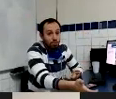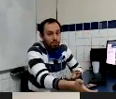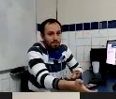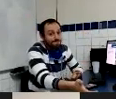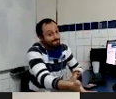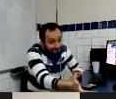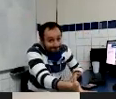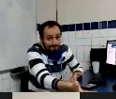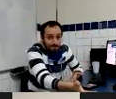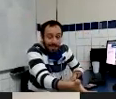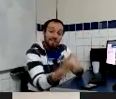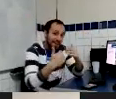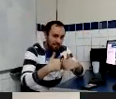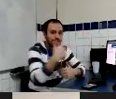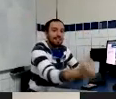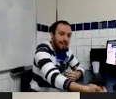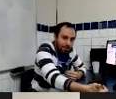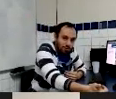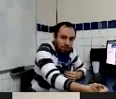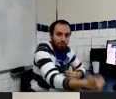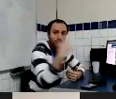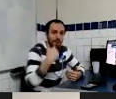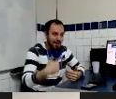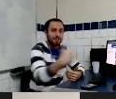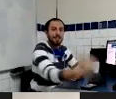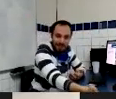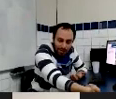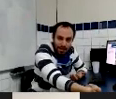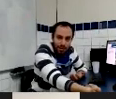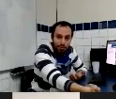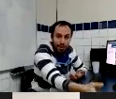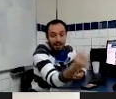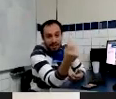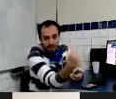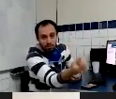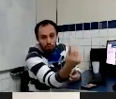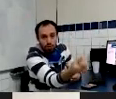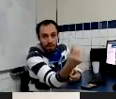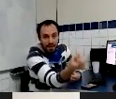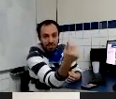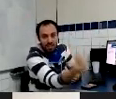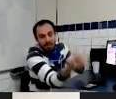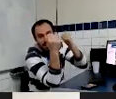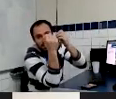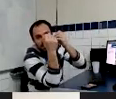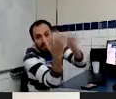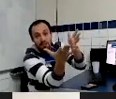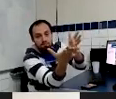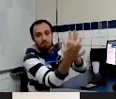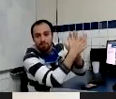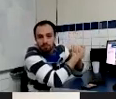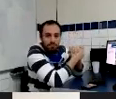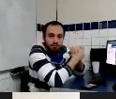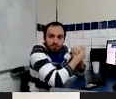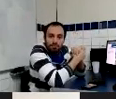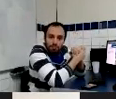nos estudos. E aí ficar especializado nos estudos. Ficar especializado na leitura. Isso tudo depende de tempo.